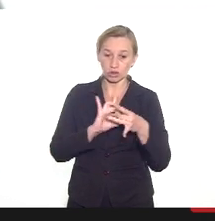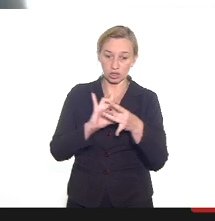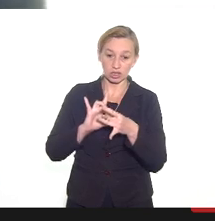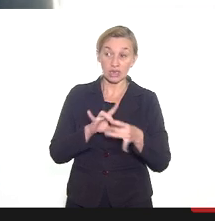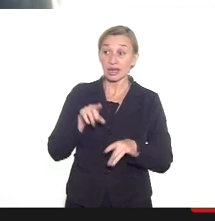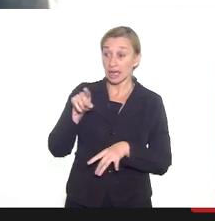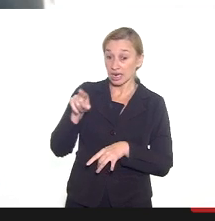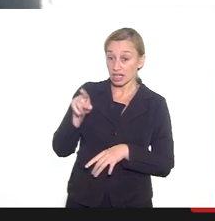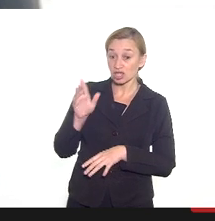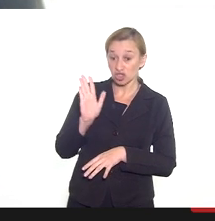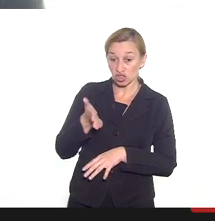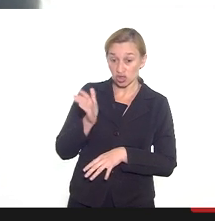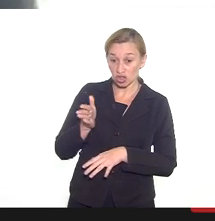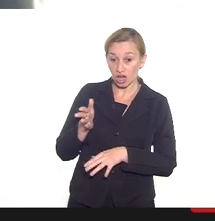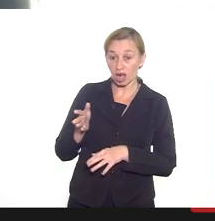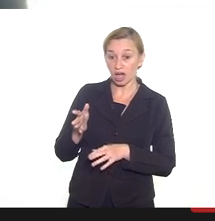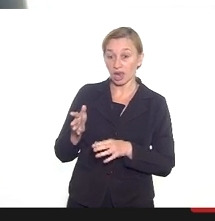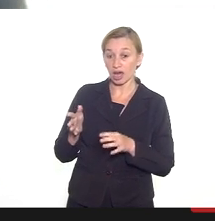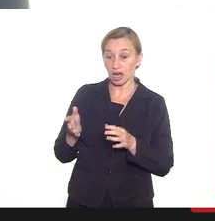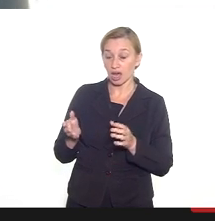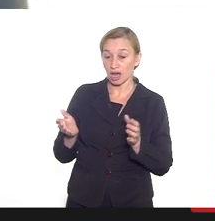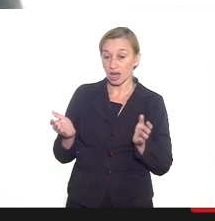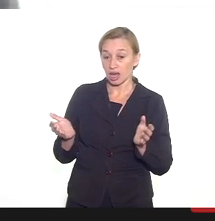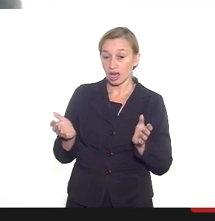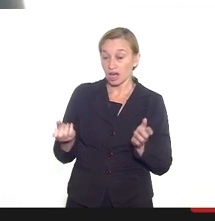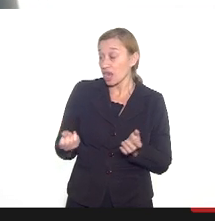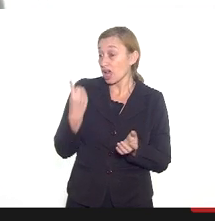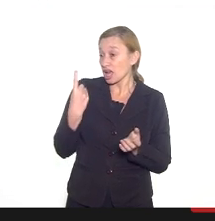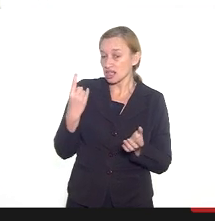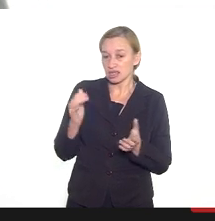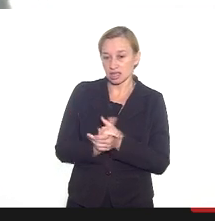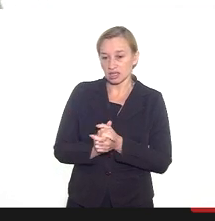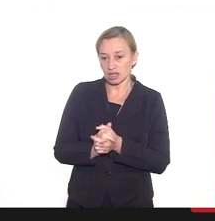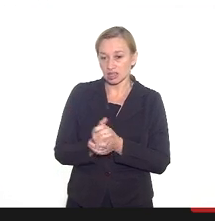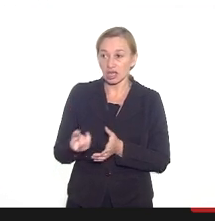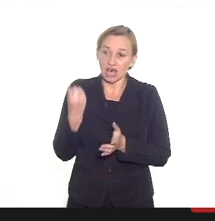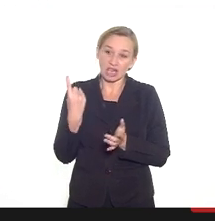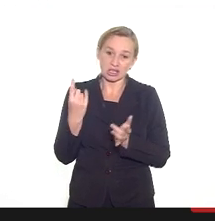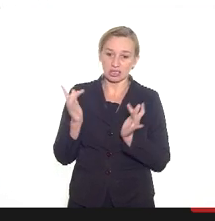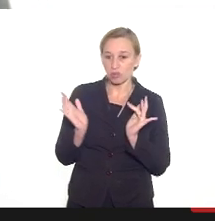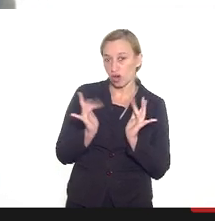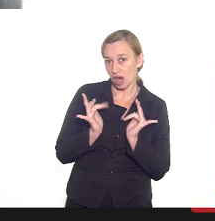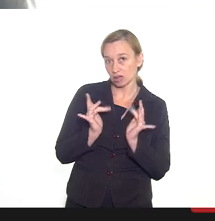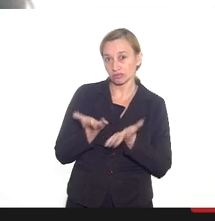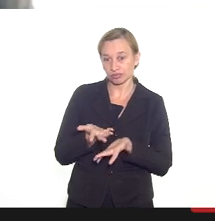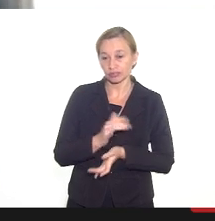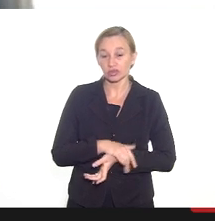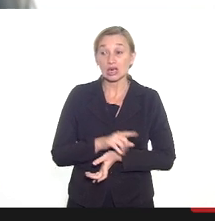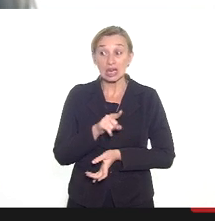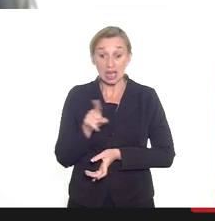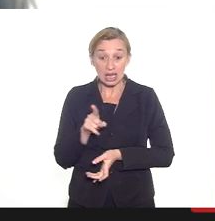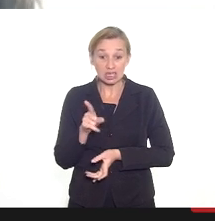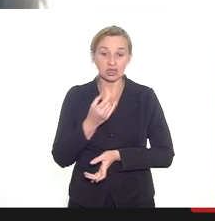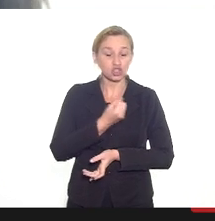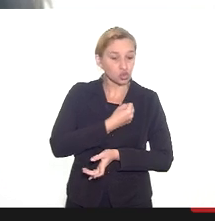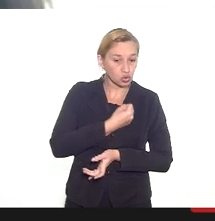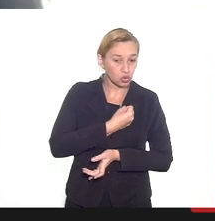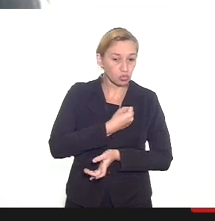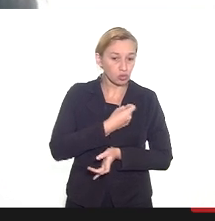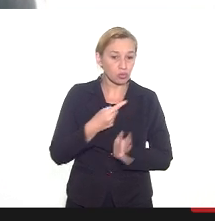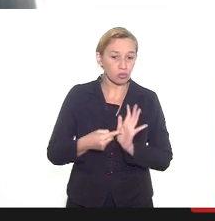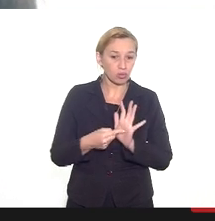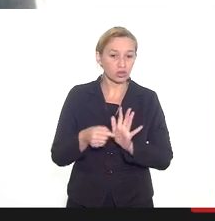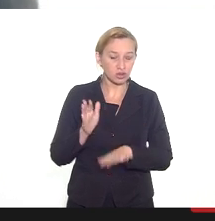quem a vítima já havia se relacionado, ou seja, ex-companheiros, ex-namorados. Esses dados emprestam